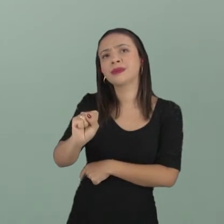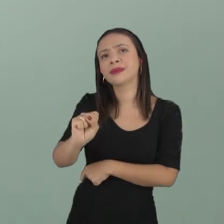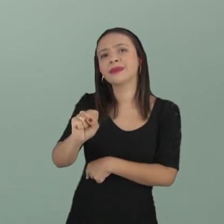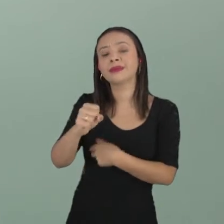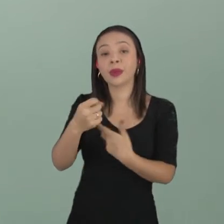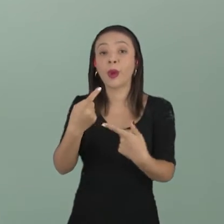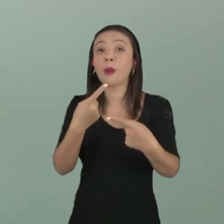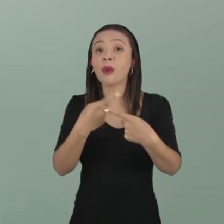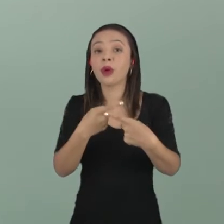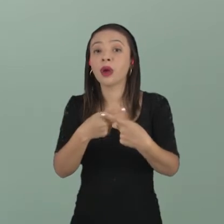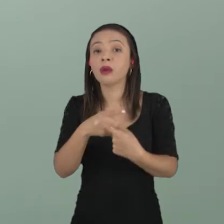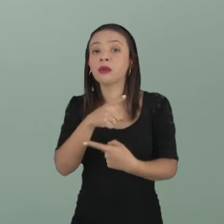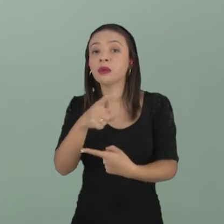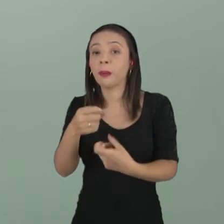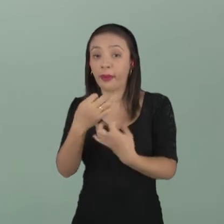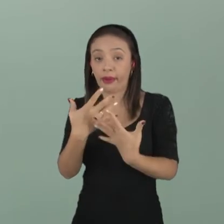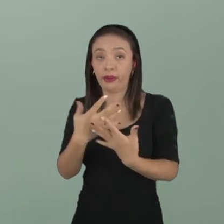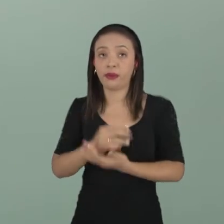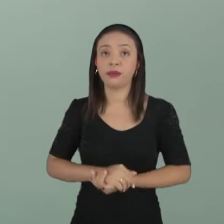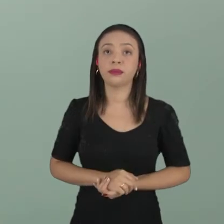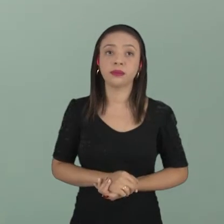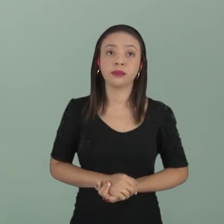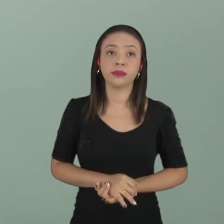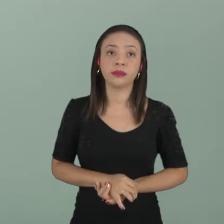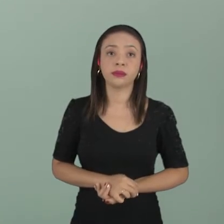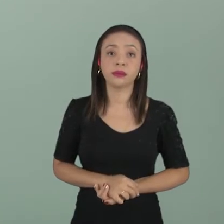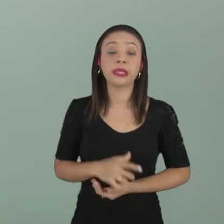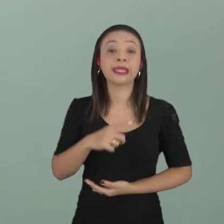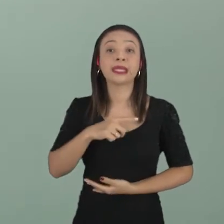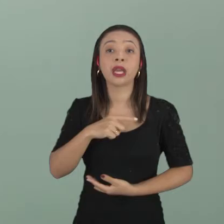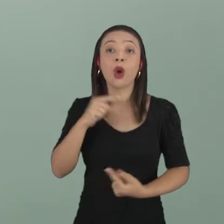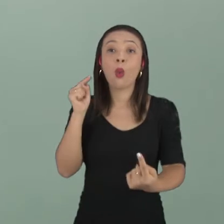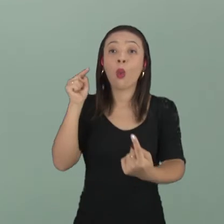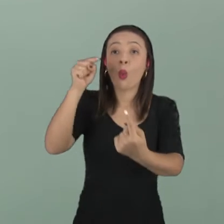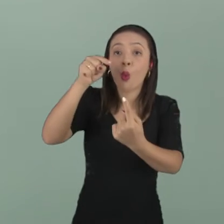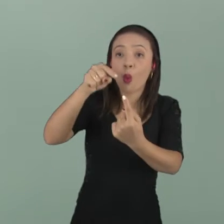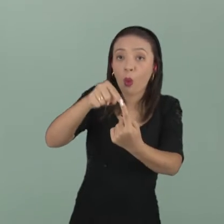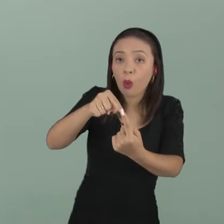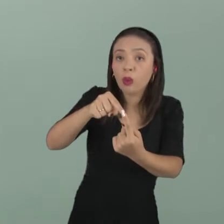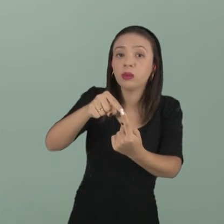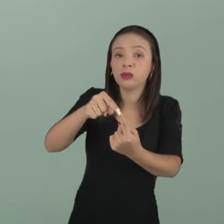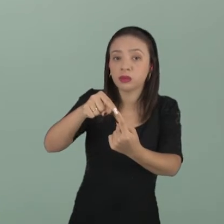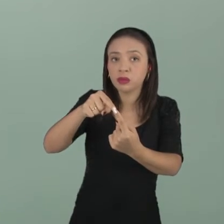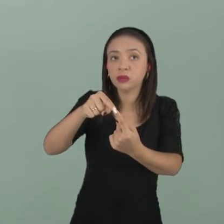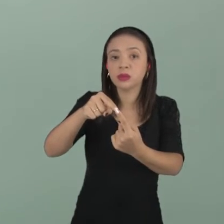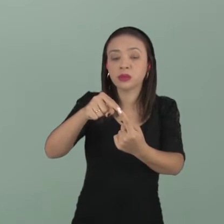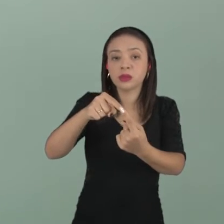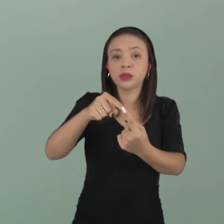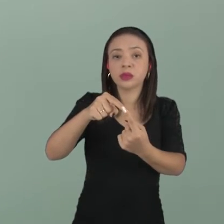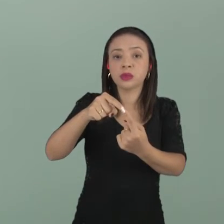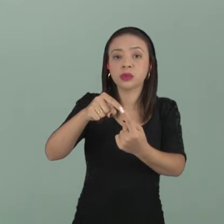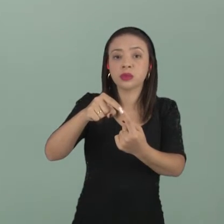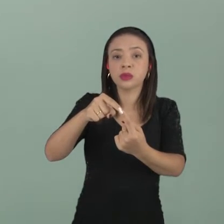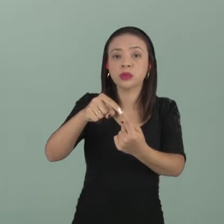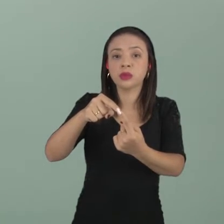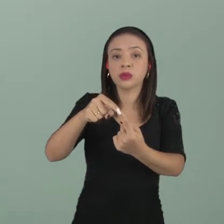se ofendesse. Então, existe uma finalidade aí para aquilo que foi